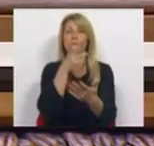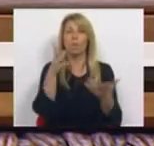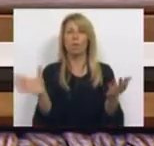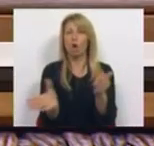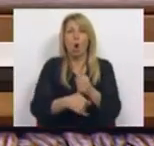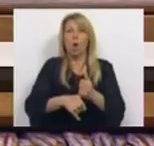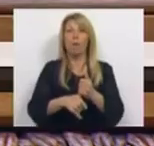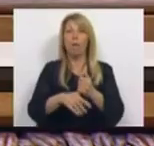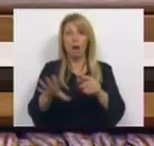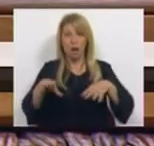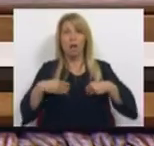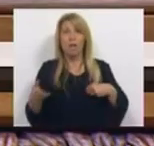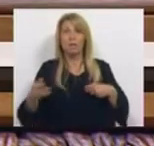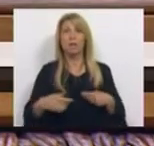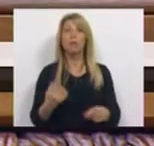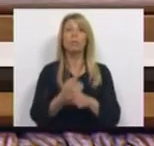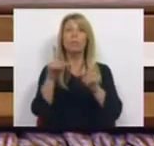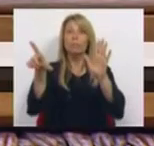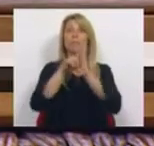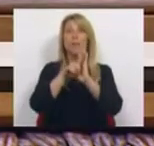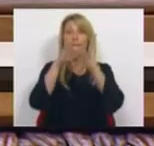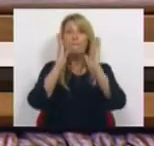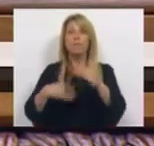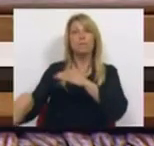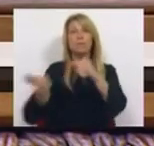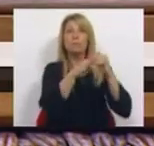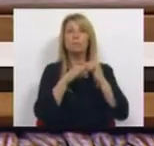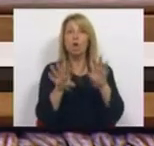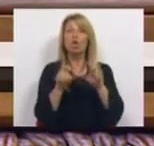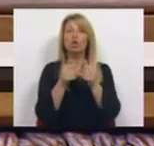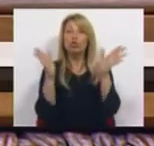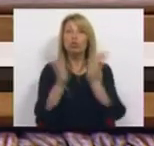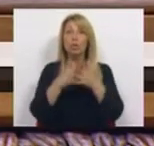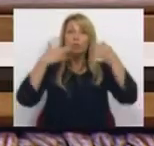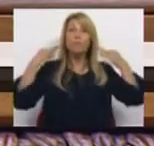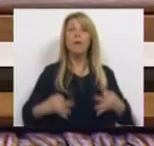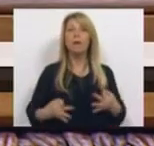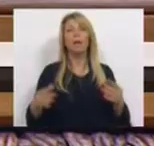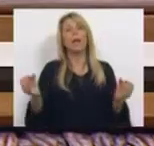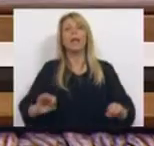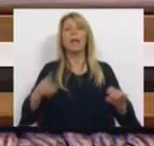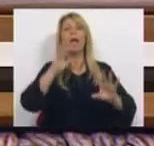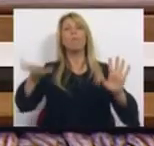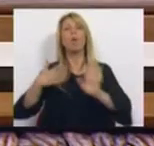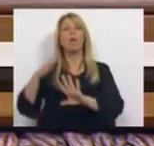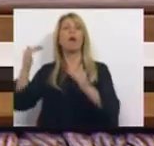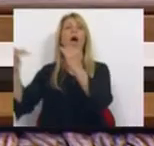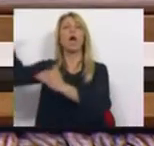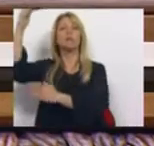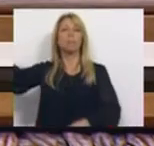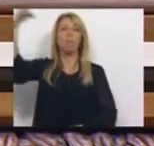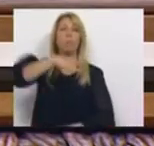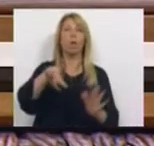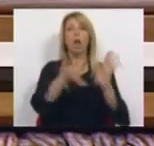roubalheira consentida, porque a lei deve ser igual para todos e ninguém pode estar acima da lei por mais dinheiro que tenha, porque as leis